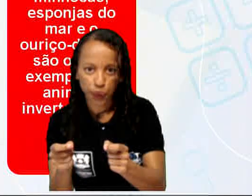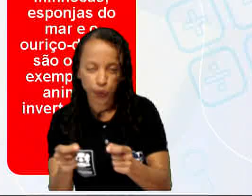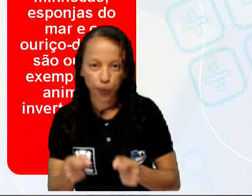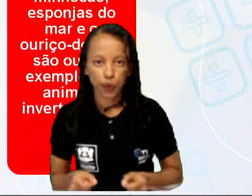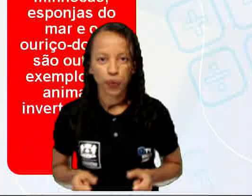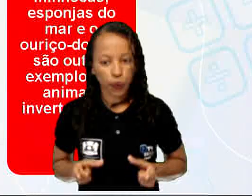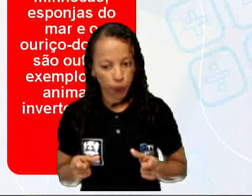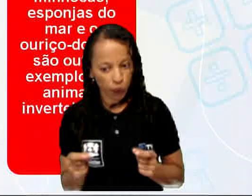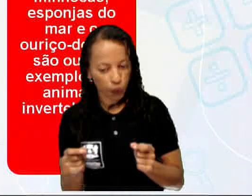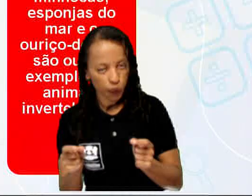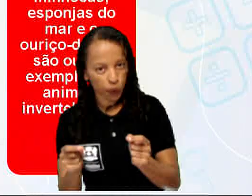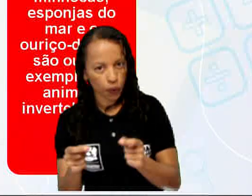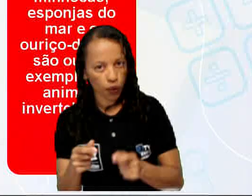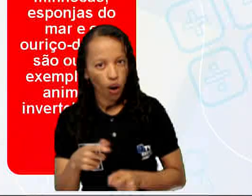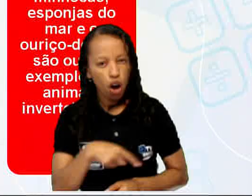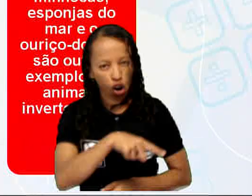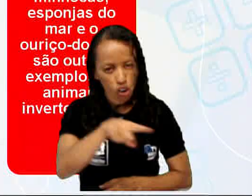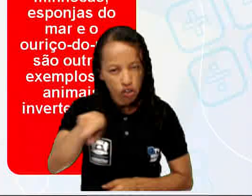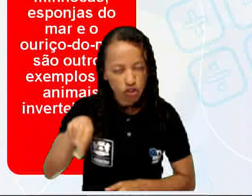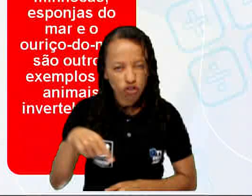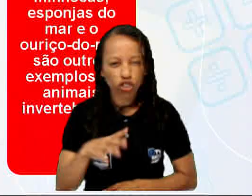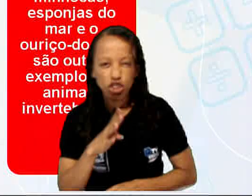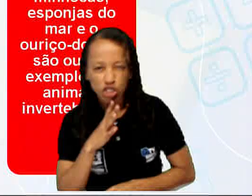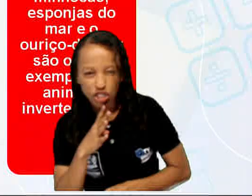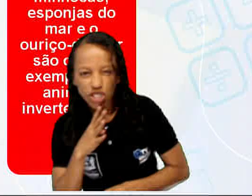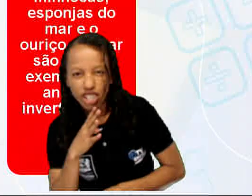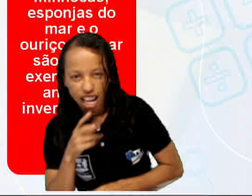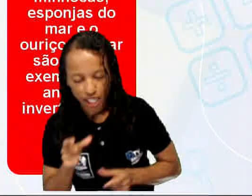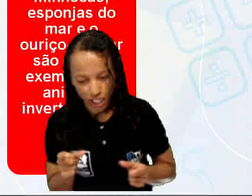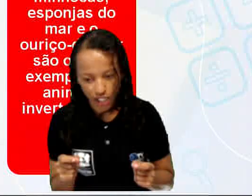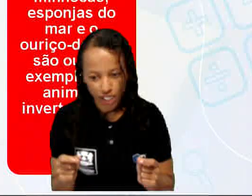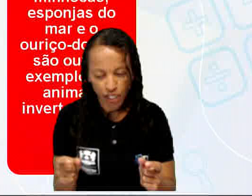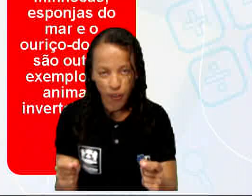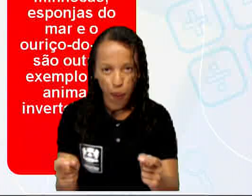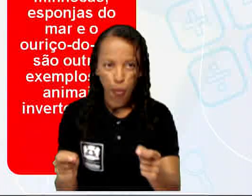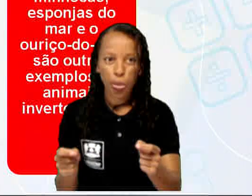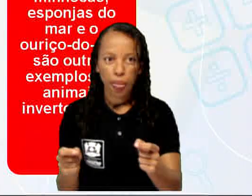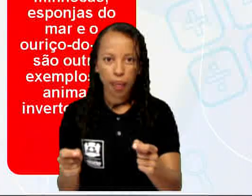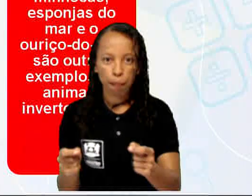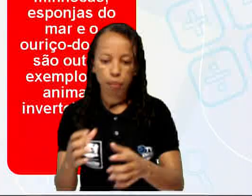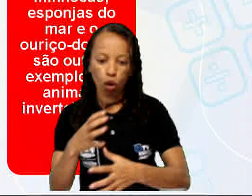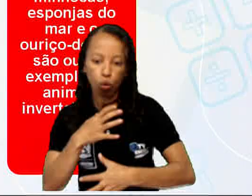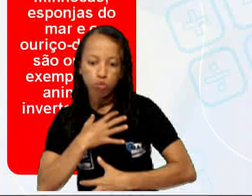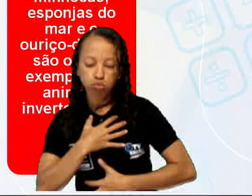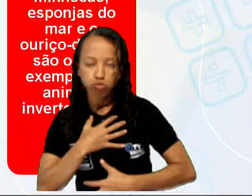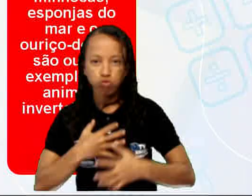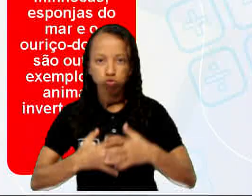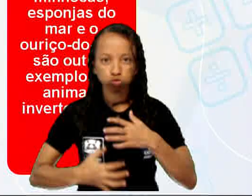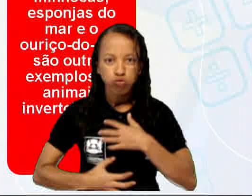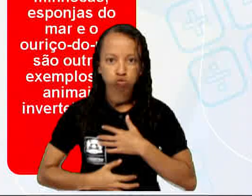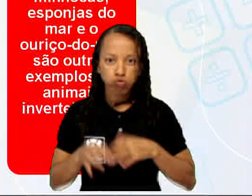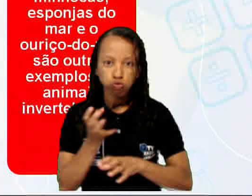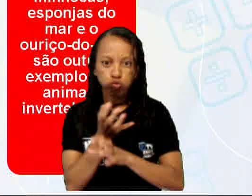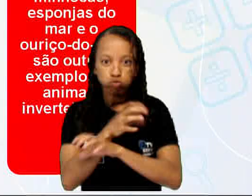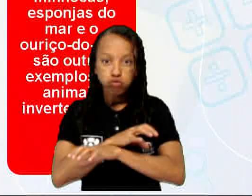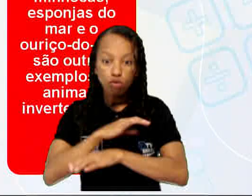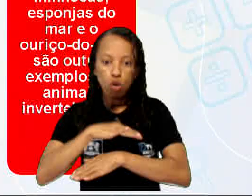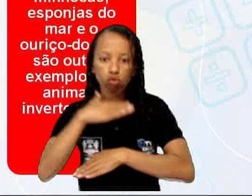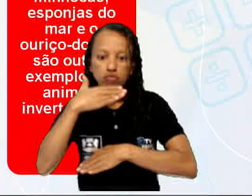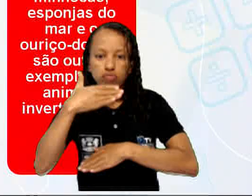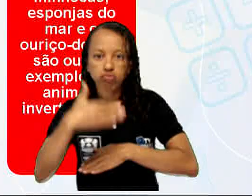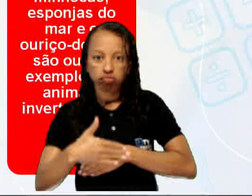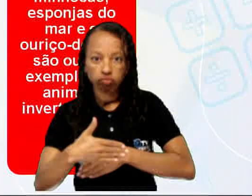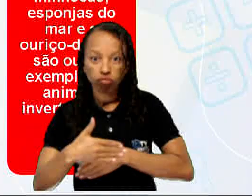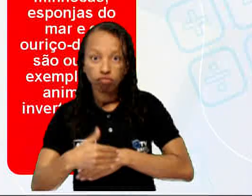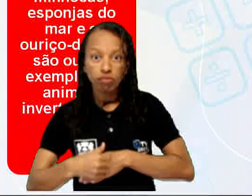vocês conhecem bem. Também tem o corpo, o esqueleto externo ao corpo, 10